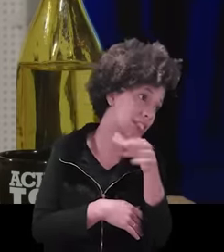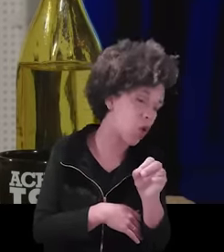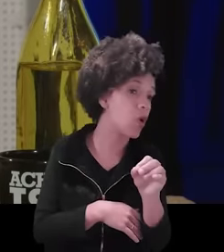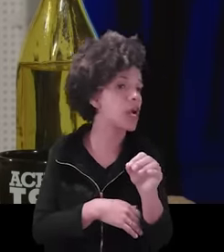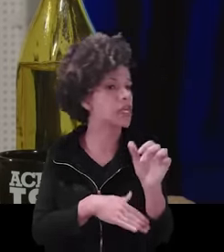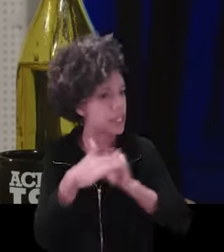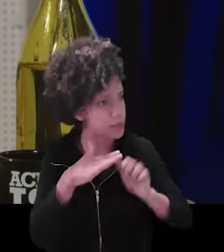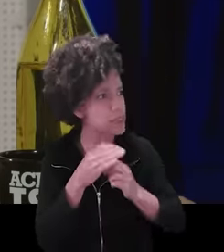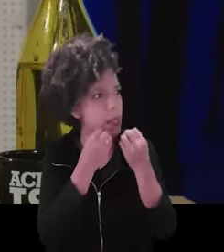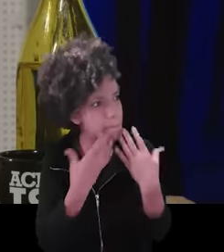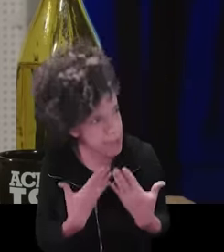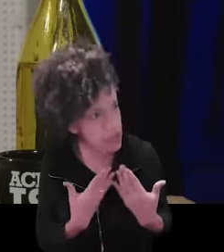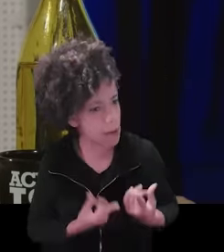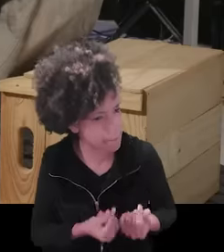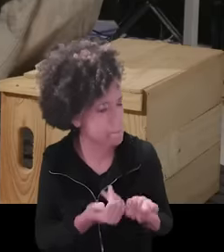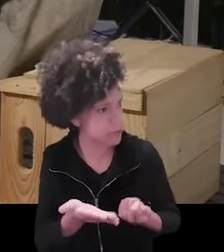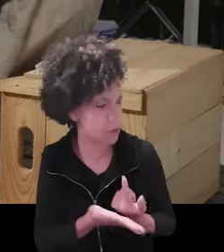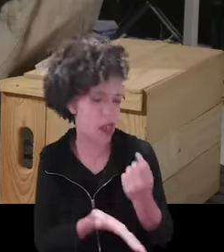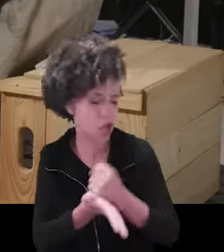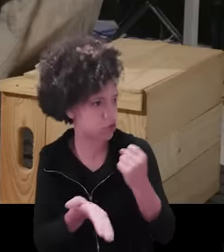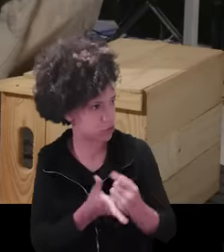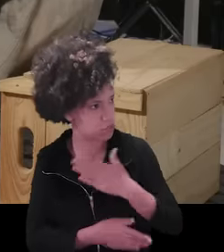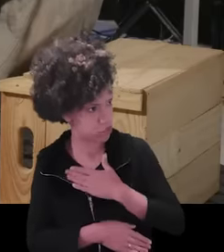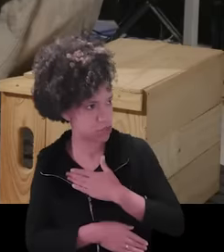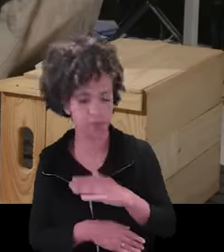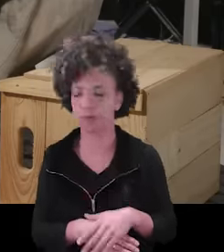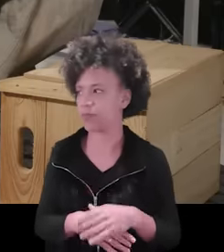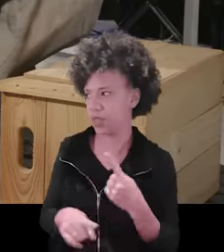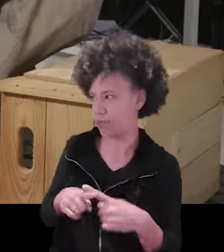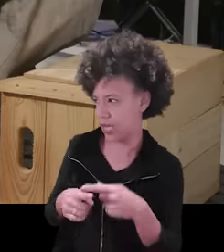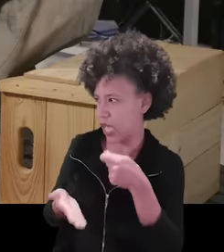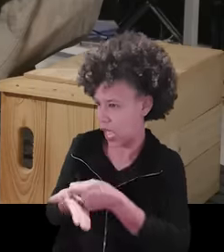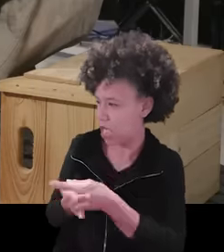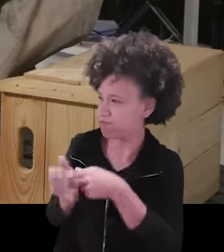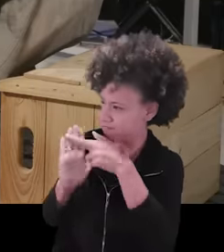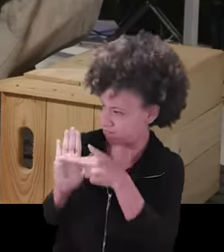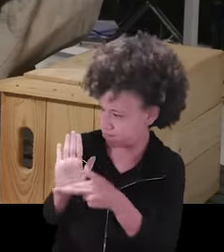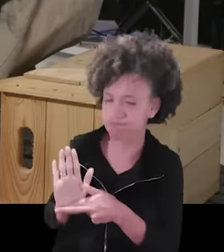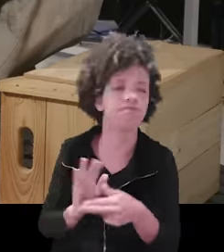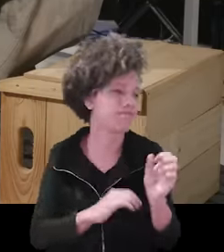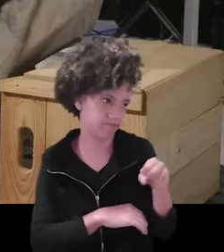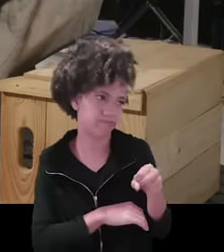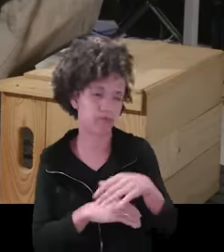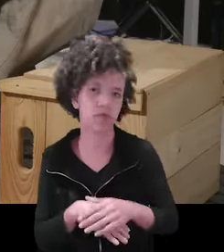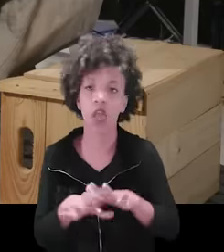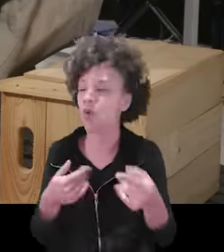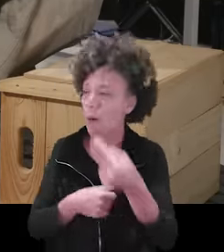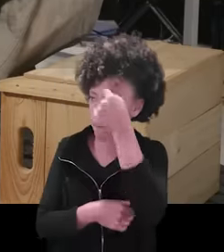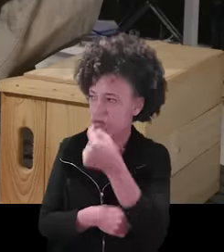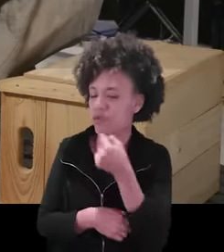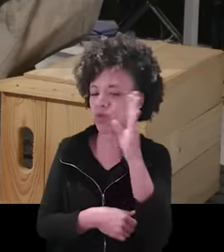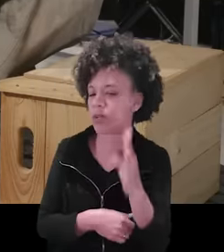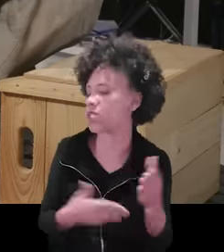que é a empresa estava super bem ele tava aqui para conter muito muito digam vigoroso vigoroso muito qual o